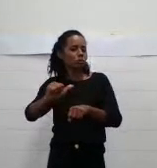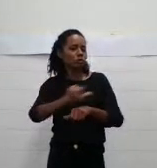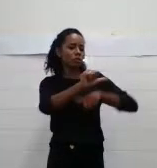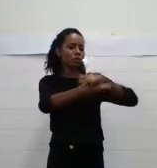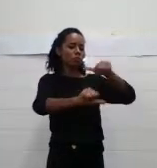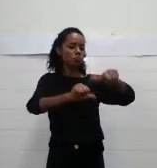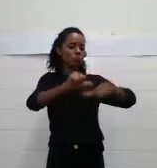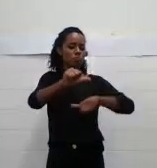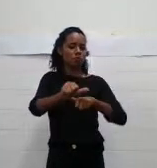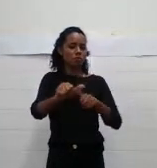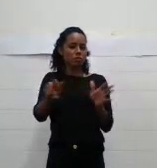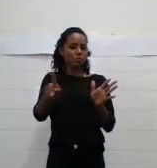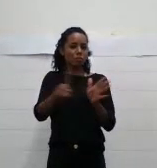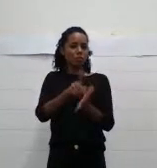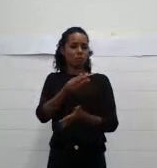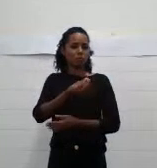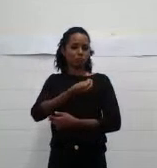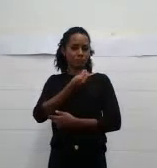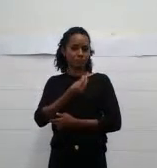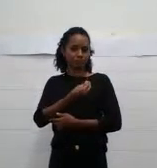e caminhar por aí.